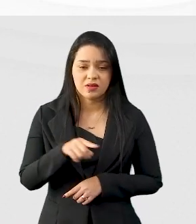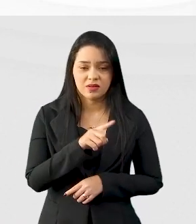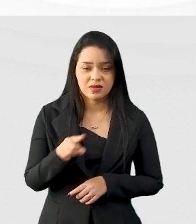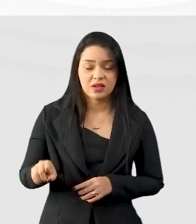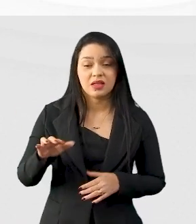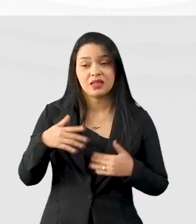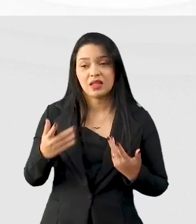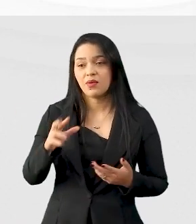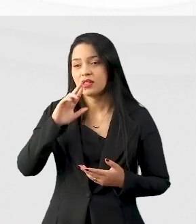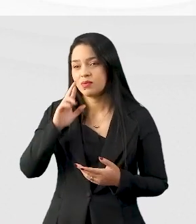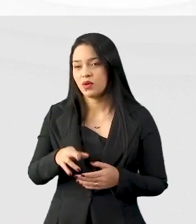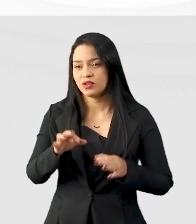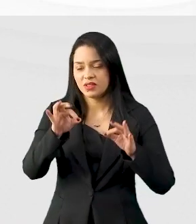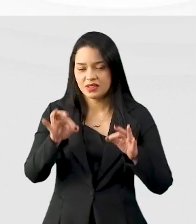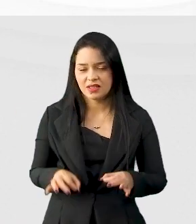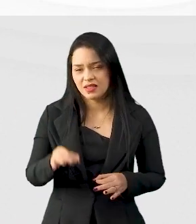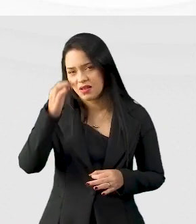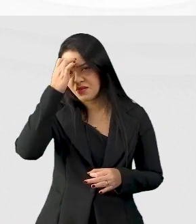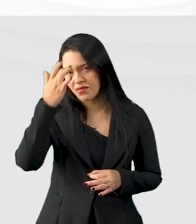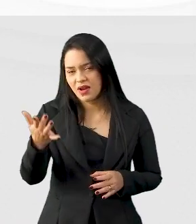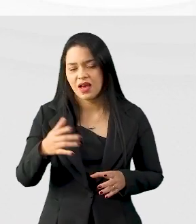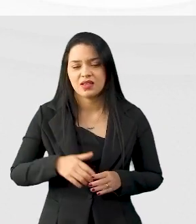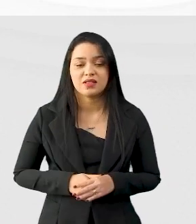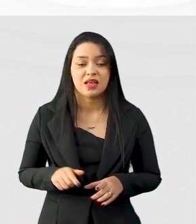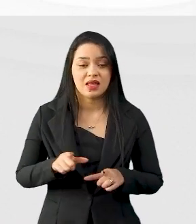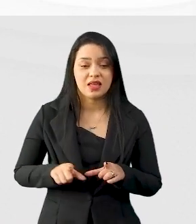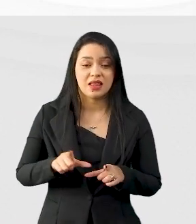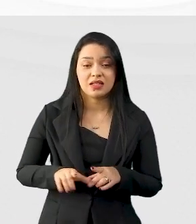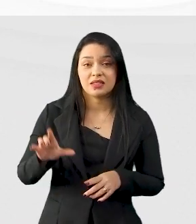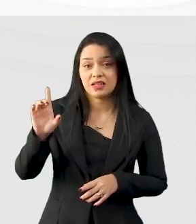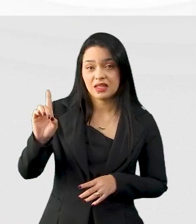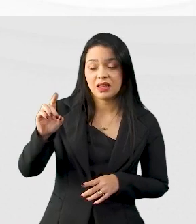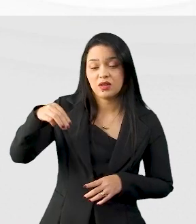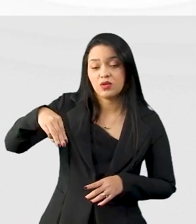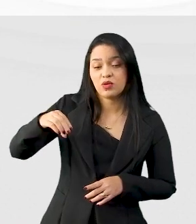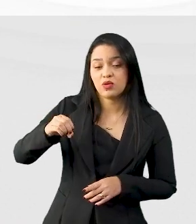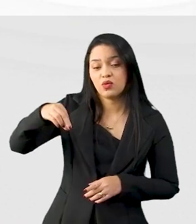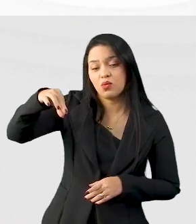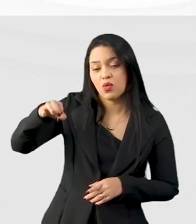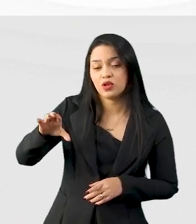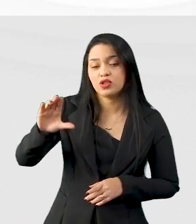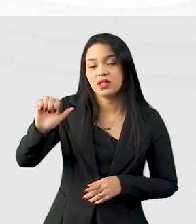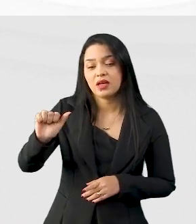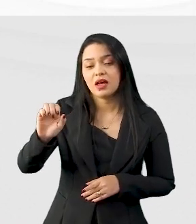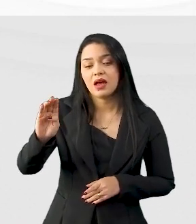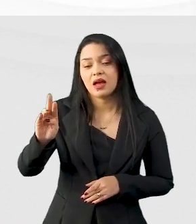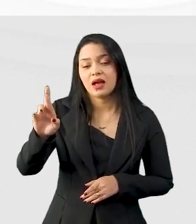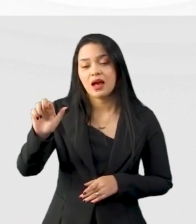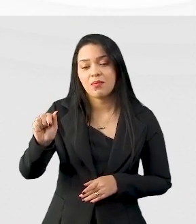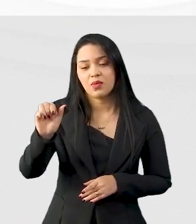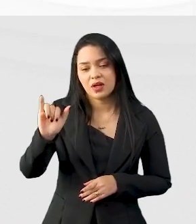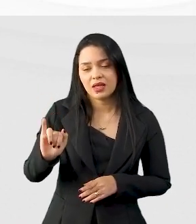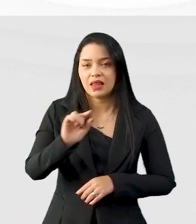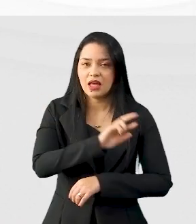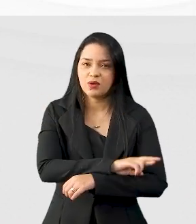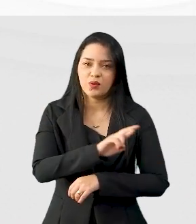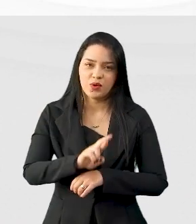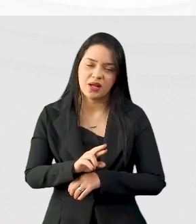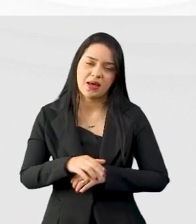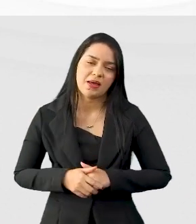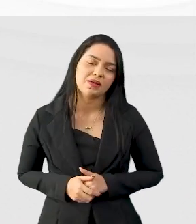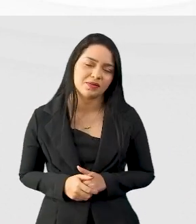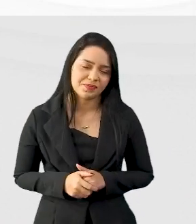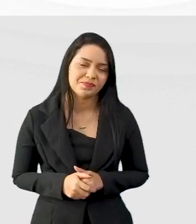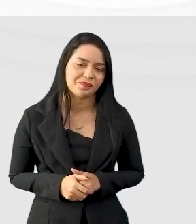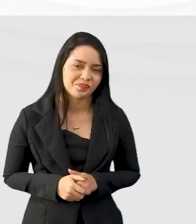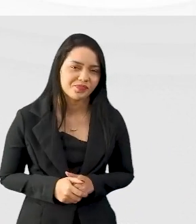Então, o nosso gabarito aí fácil, né? É a letra D, a região mais ao norte do país, é o Monte Caburaí, no estado de